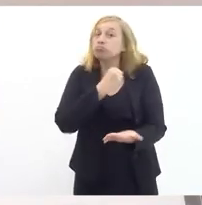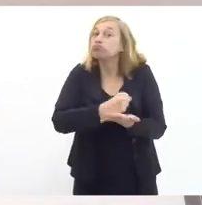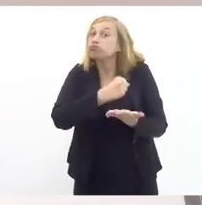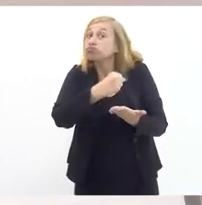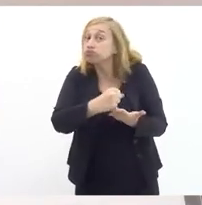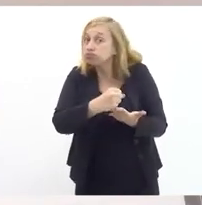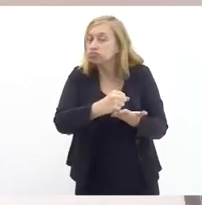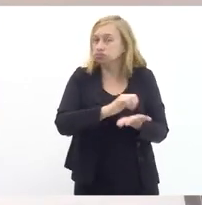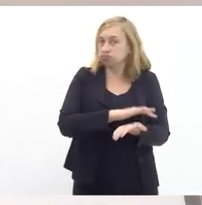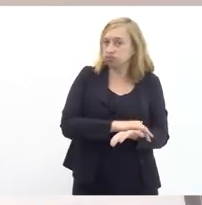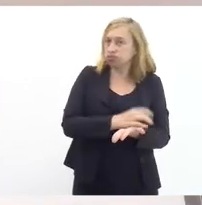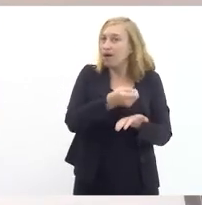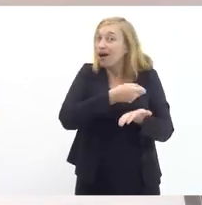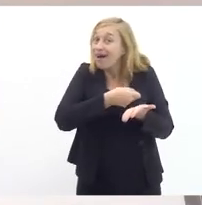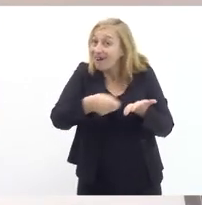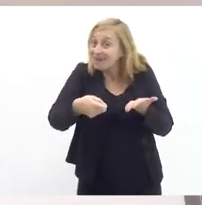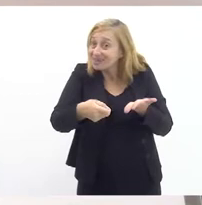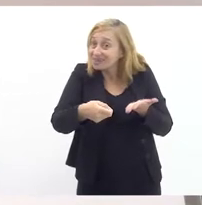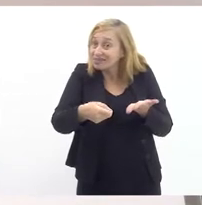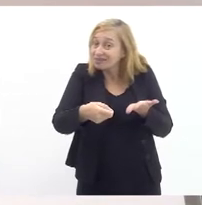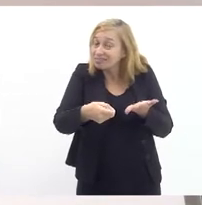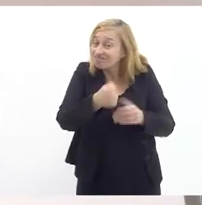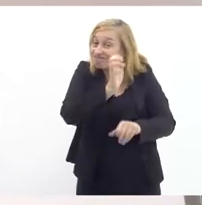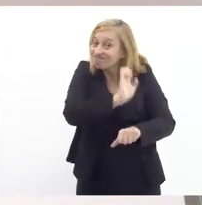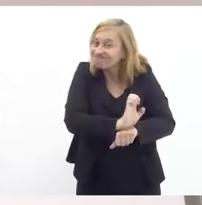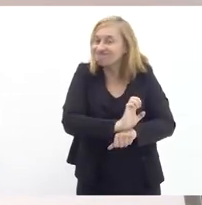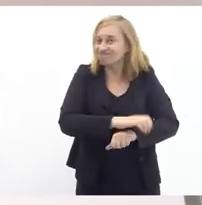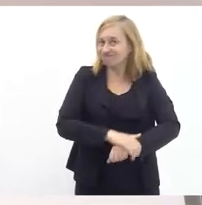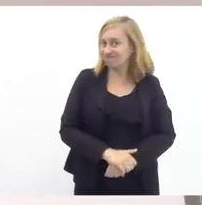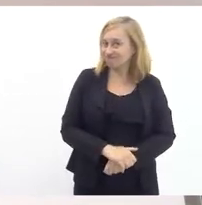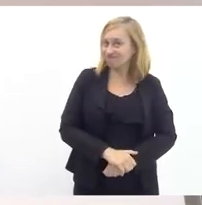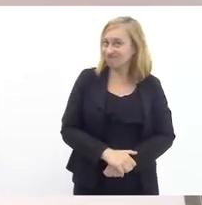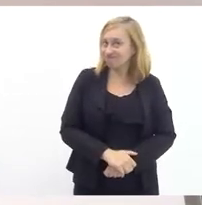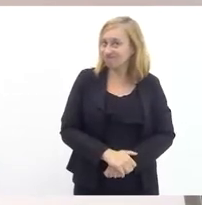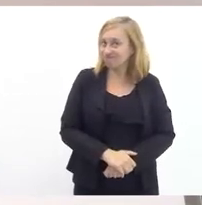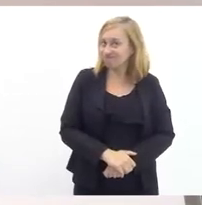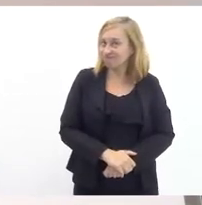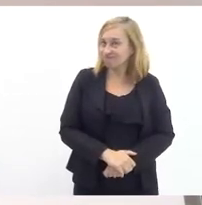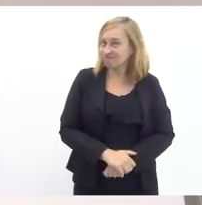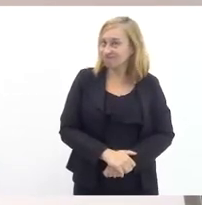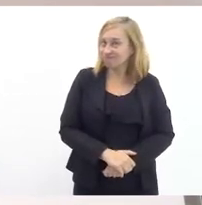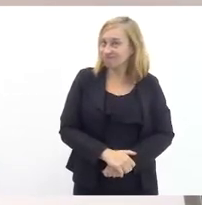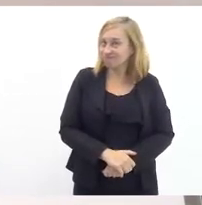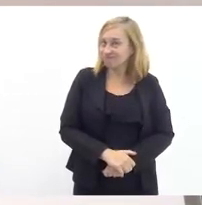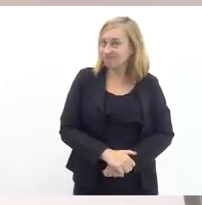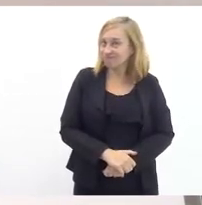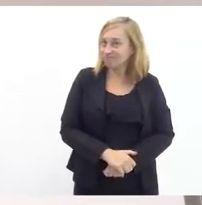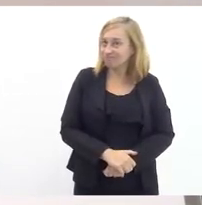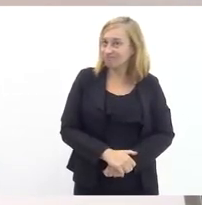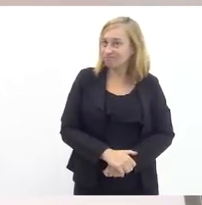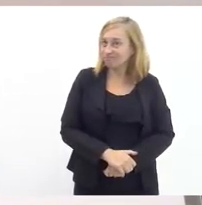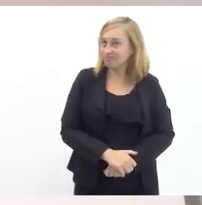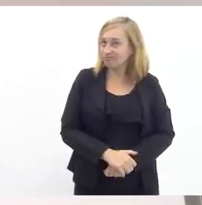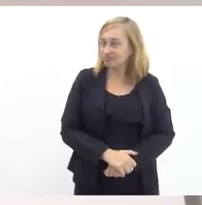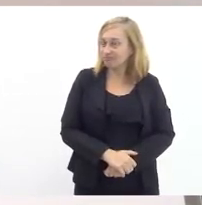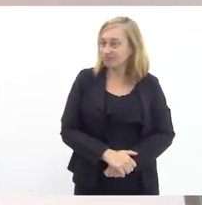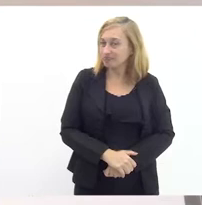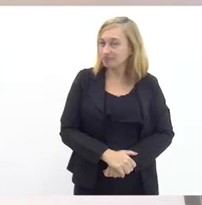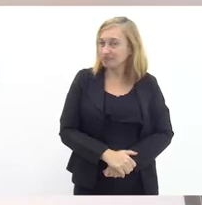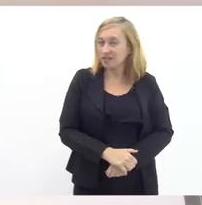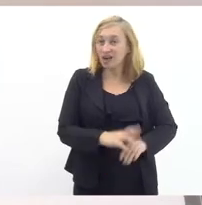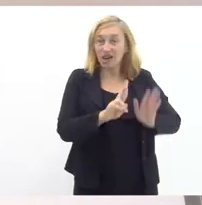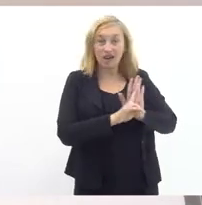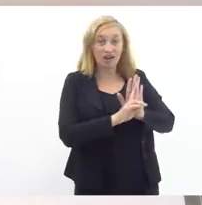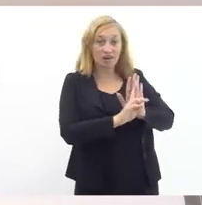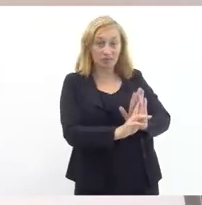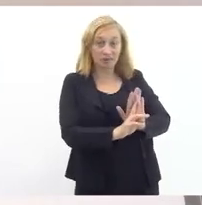é assinado pelo Estado, né, que aqui se faz representar